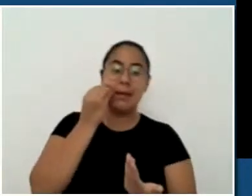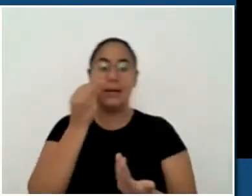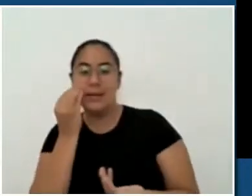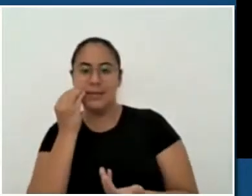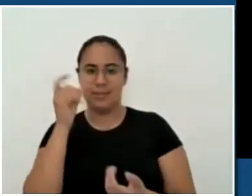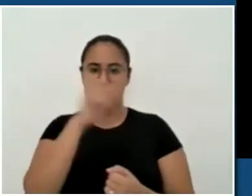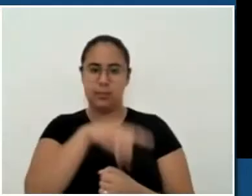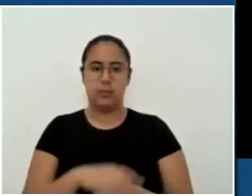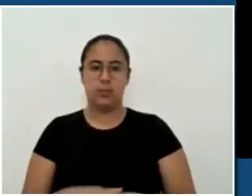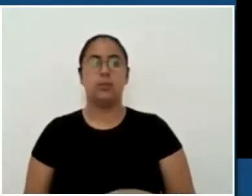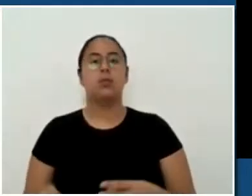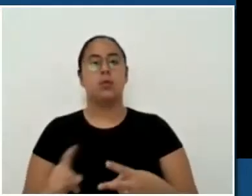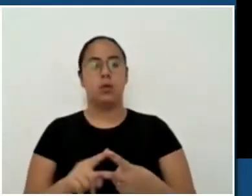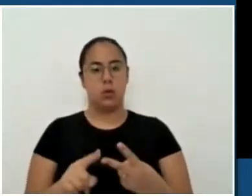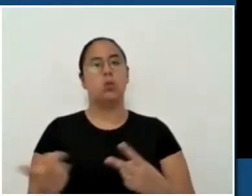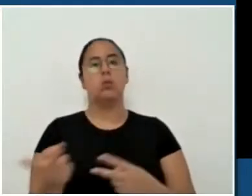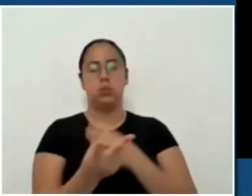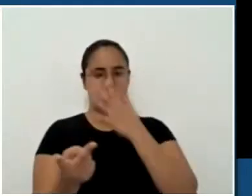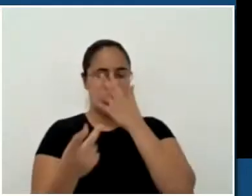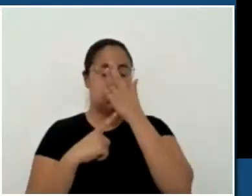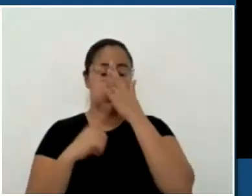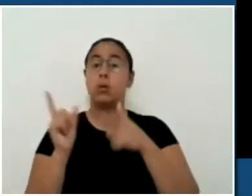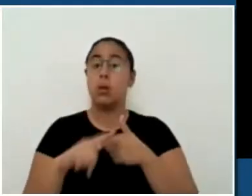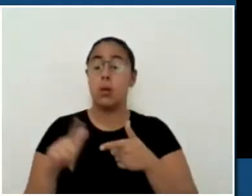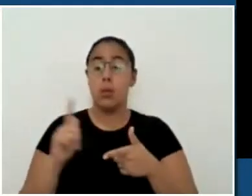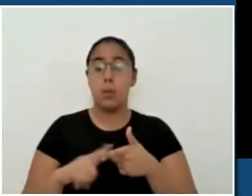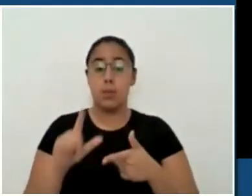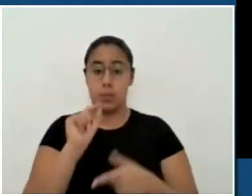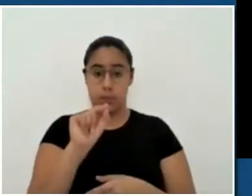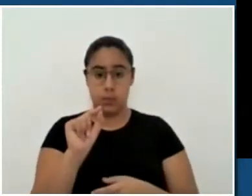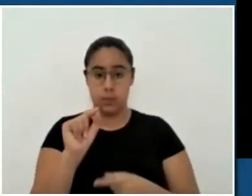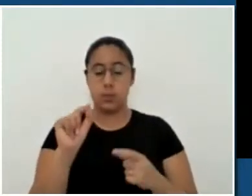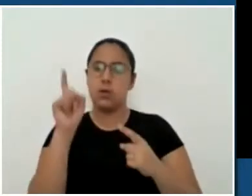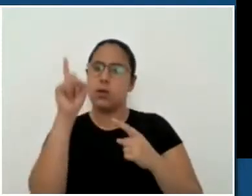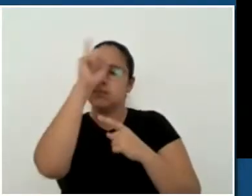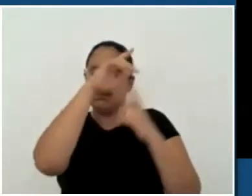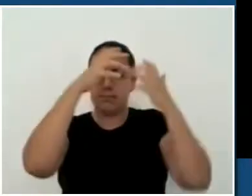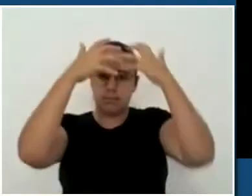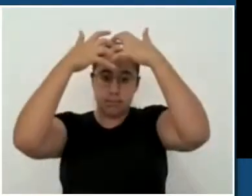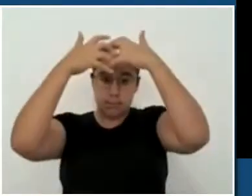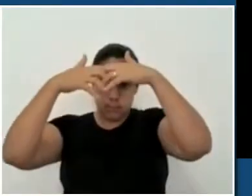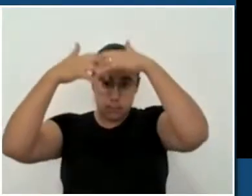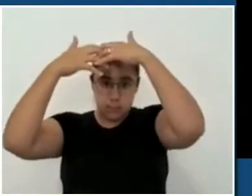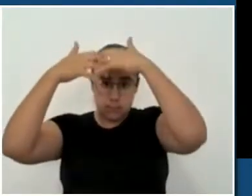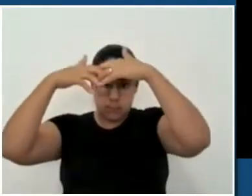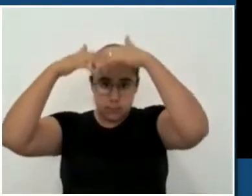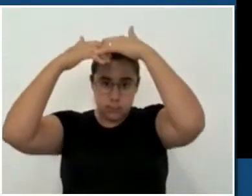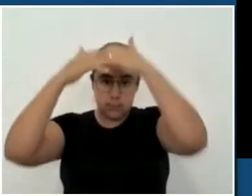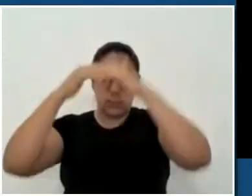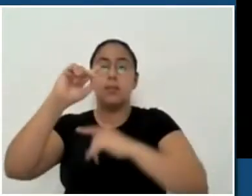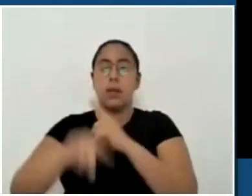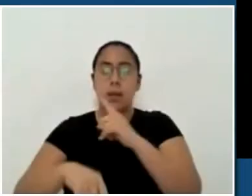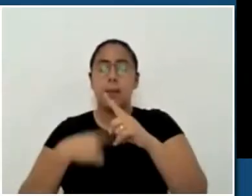têm problemas associados com dificuldades cognitivas e alterações de